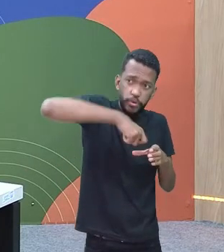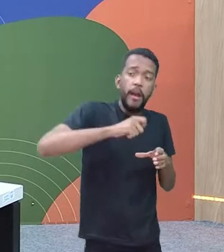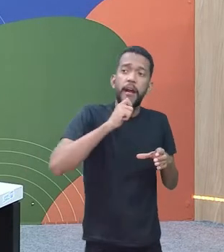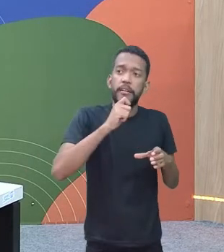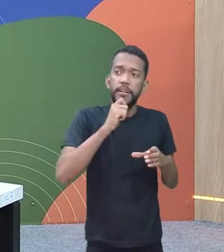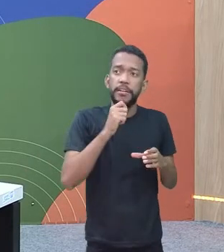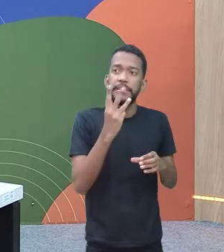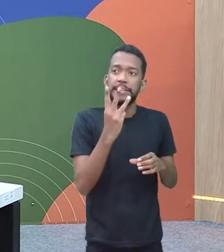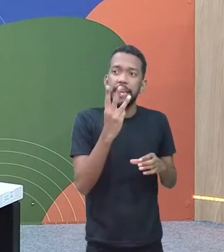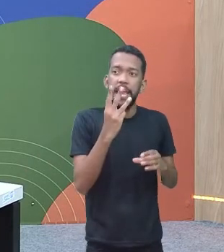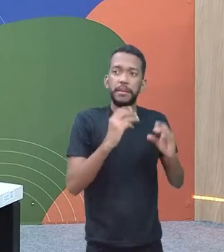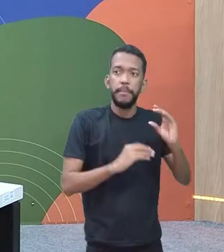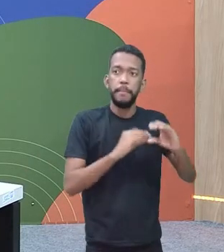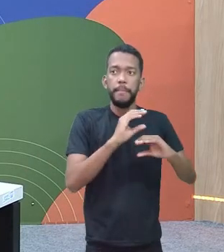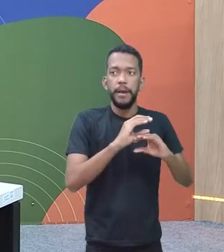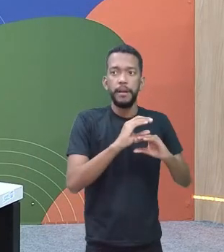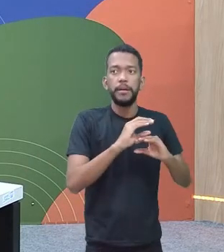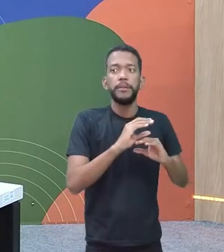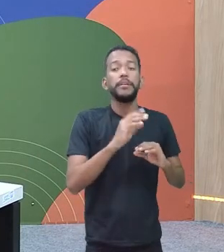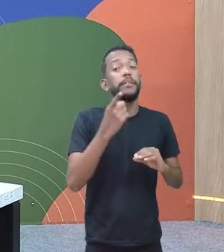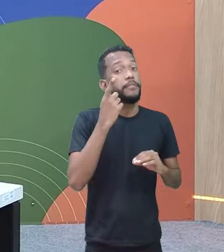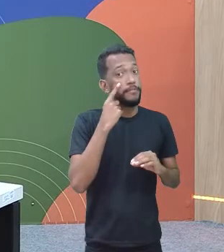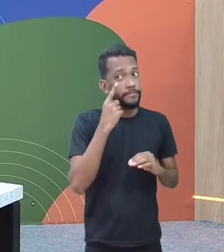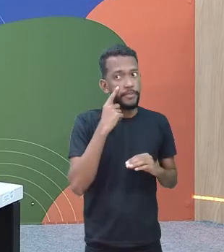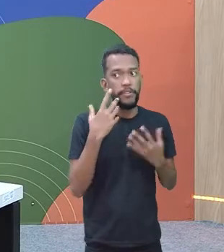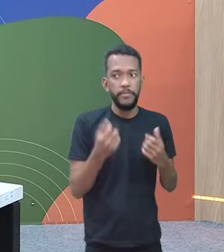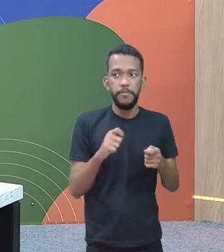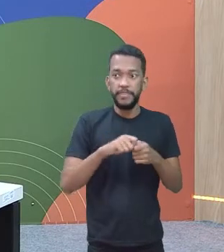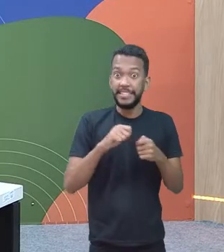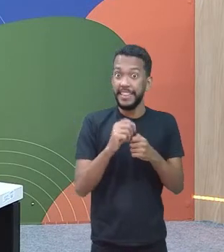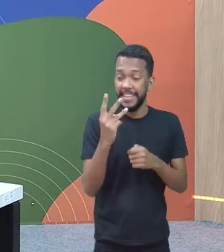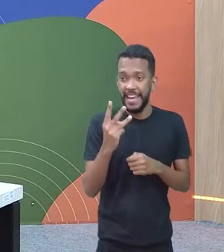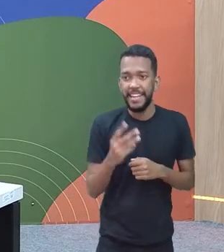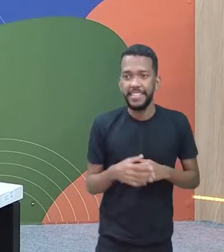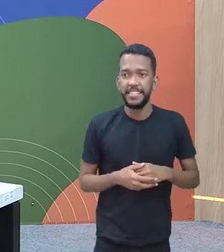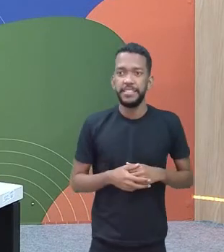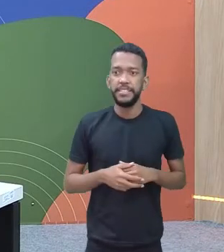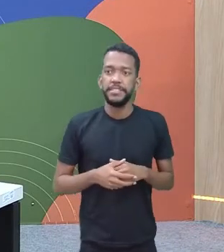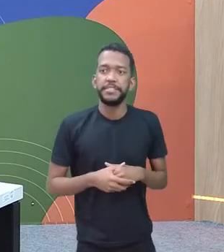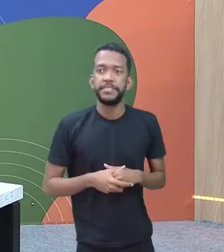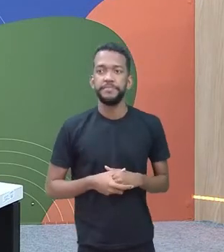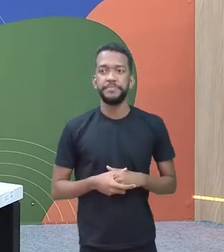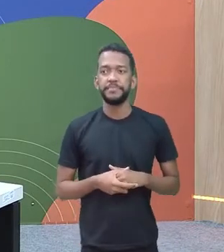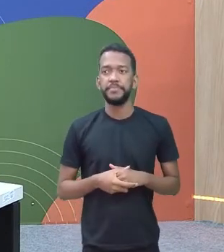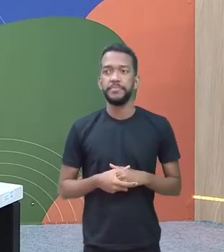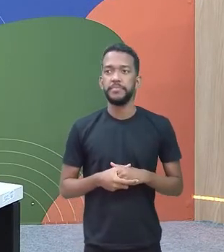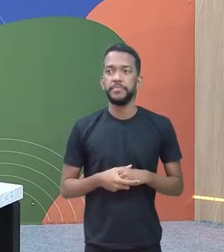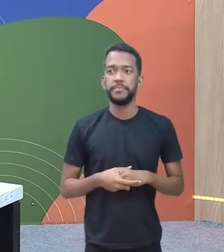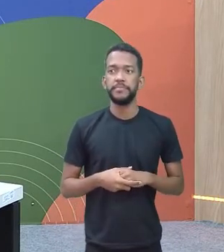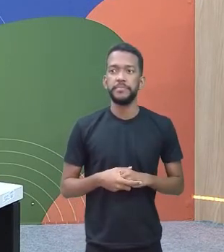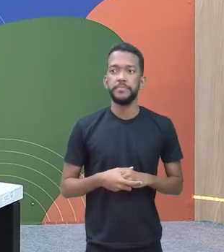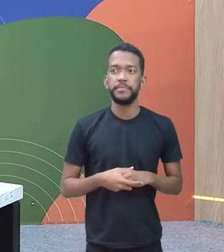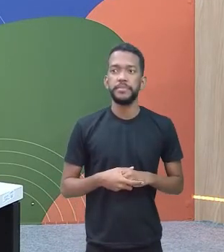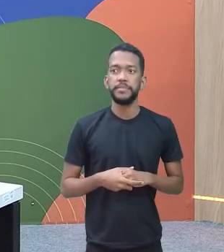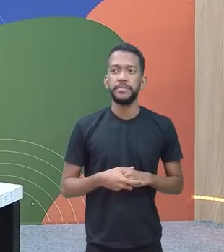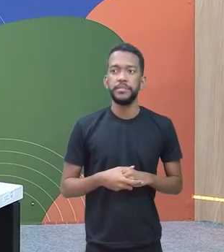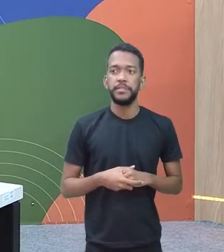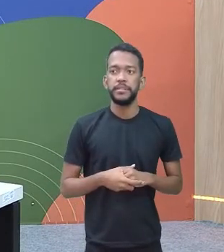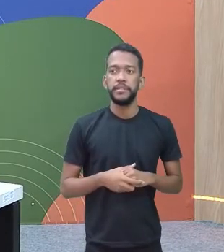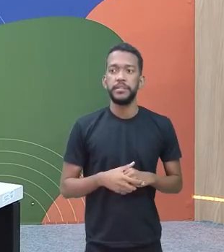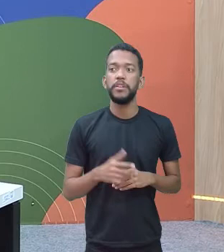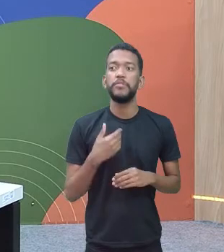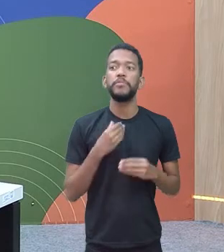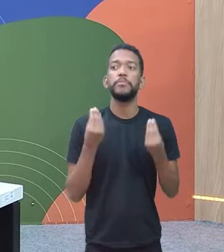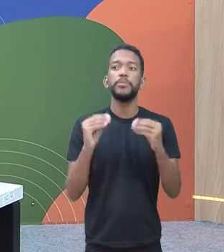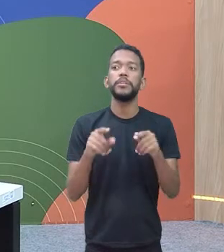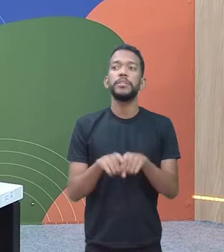Não, professora, a senhora só tem 2. Vamos fazer 3, pessoal. Rapidinho, eu vou pegar o óleo. Também vou colocar